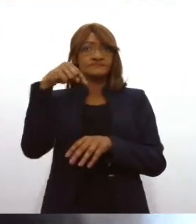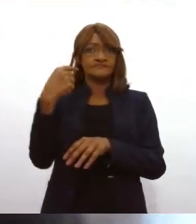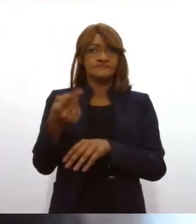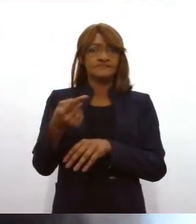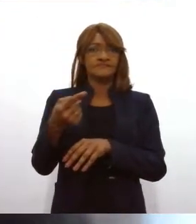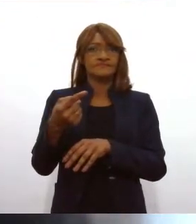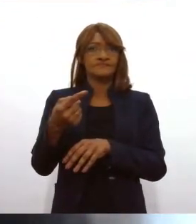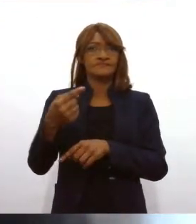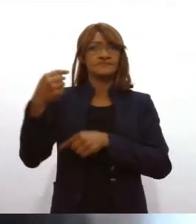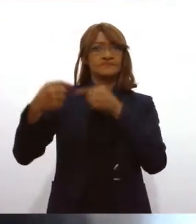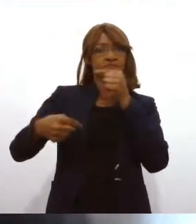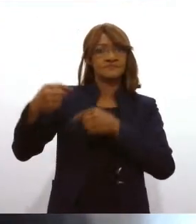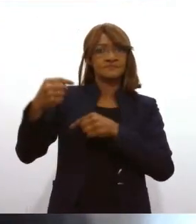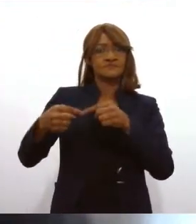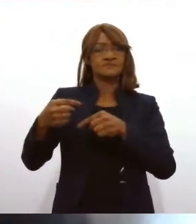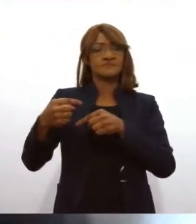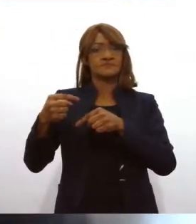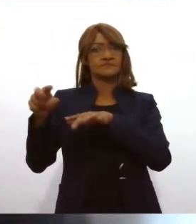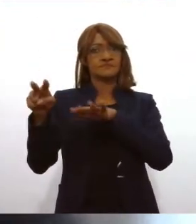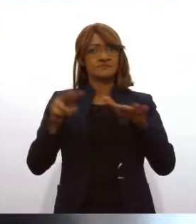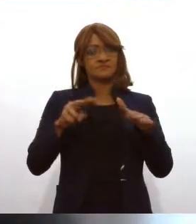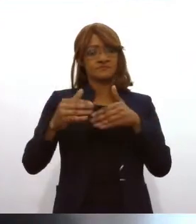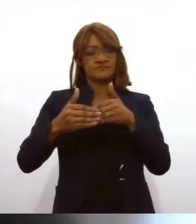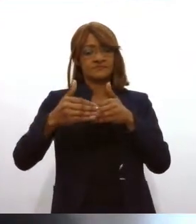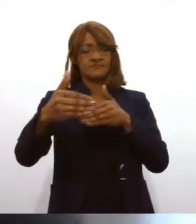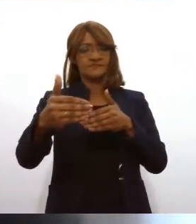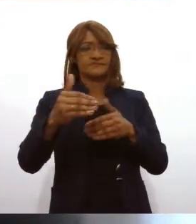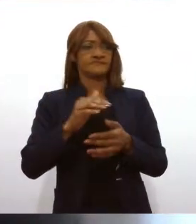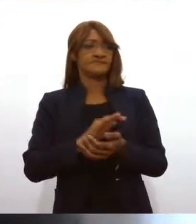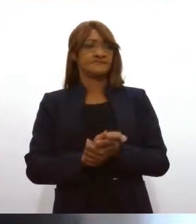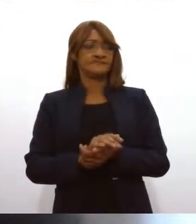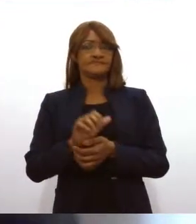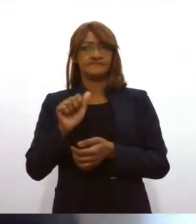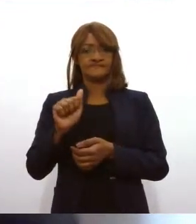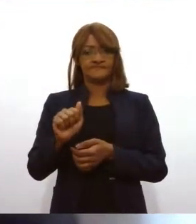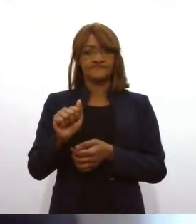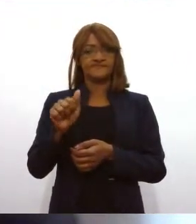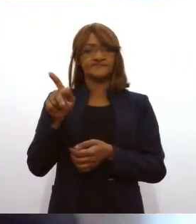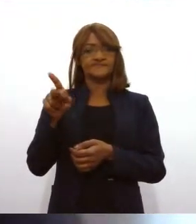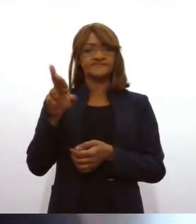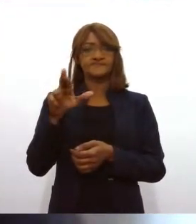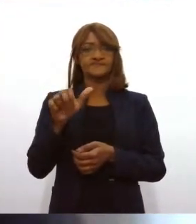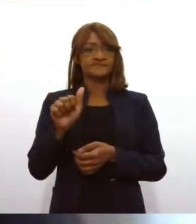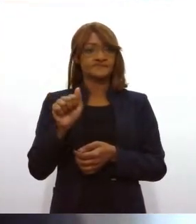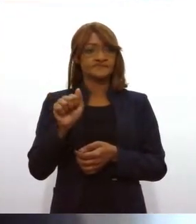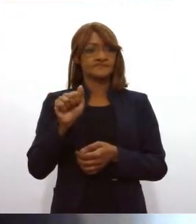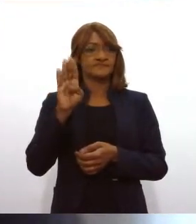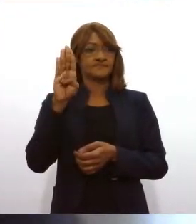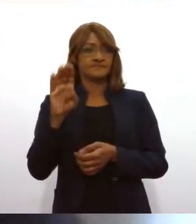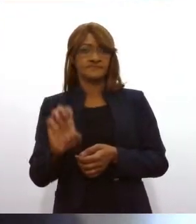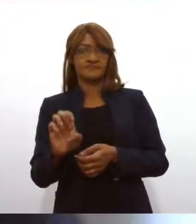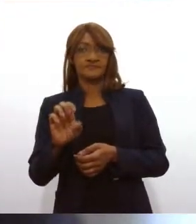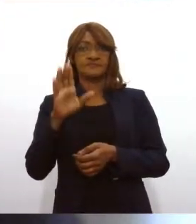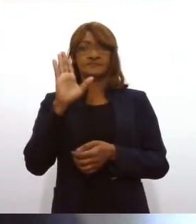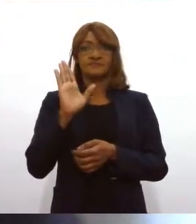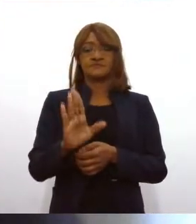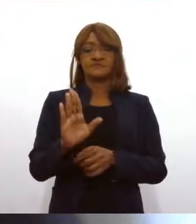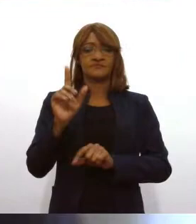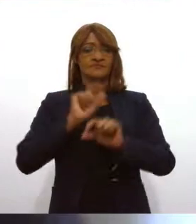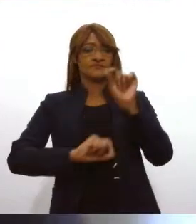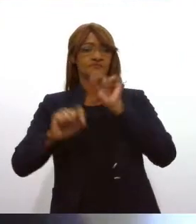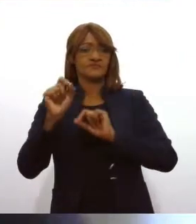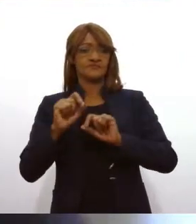próxima semana, como eu disse, a ABRAP tem uma cadeira no comitê, a convite do próprio governador, para ver se a gente consegue